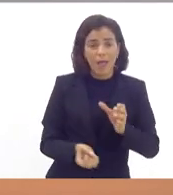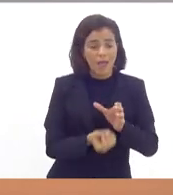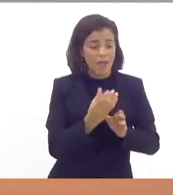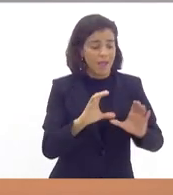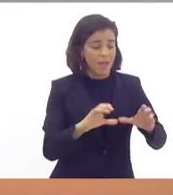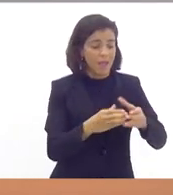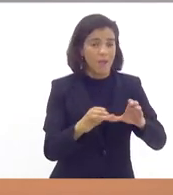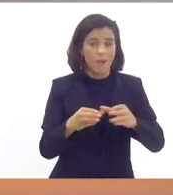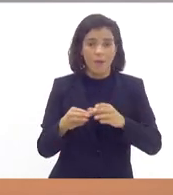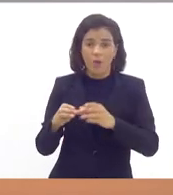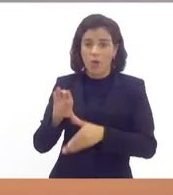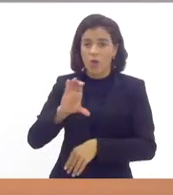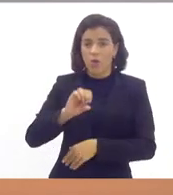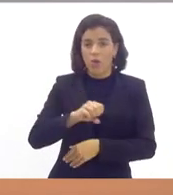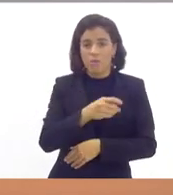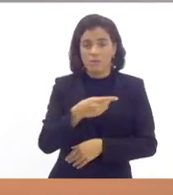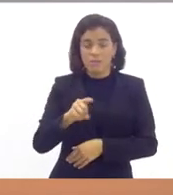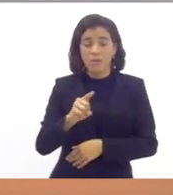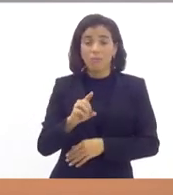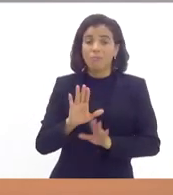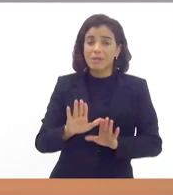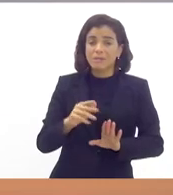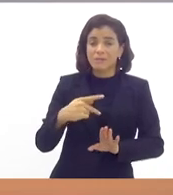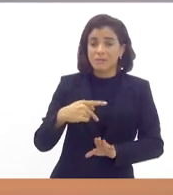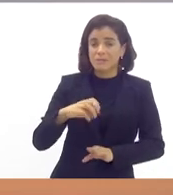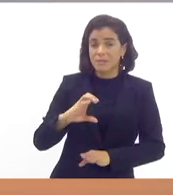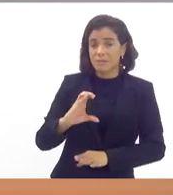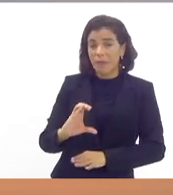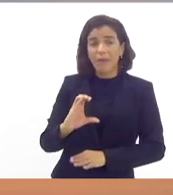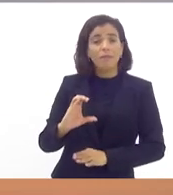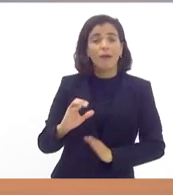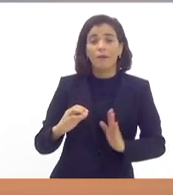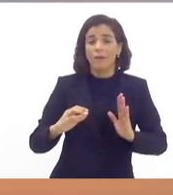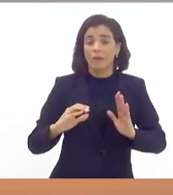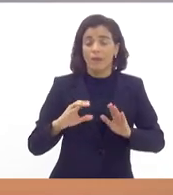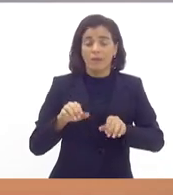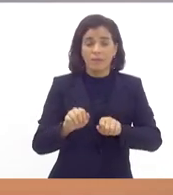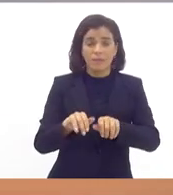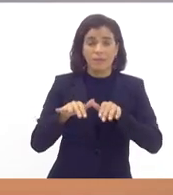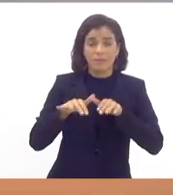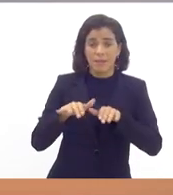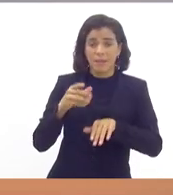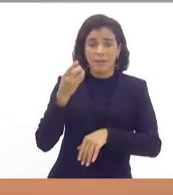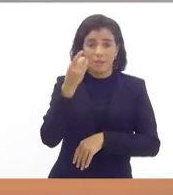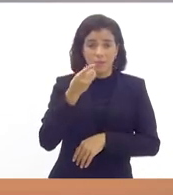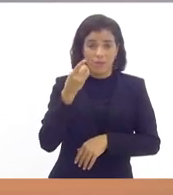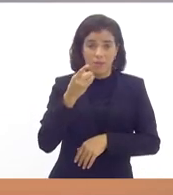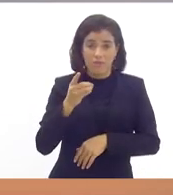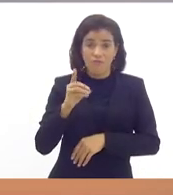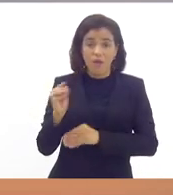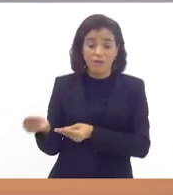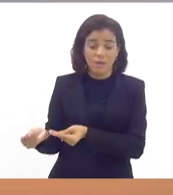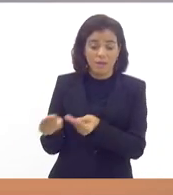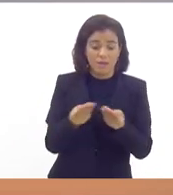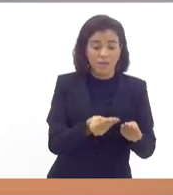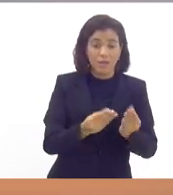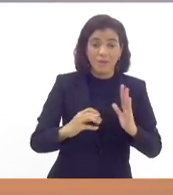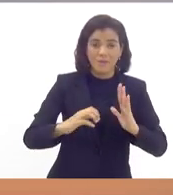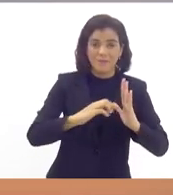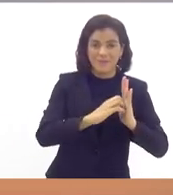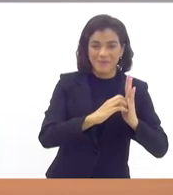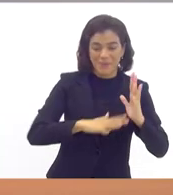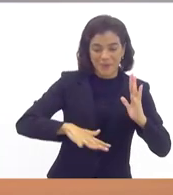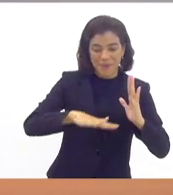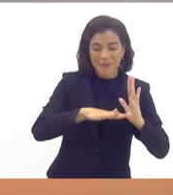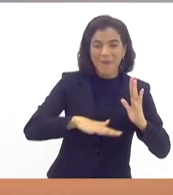Só queria dizer o seguinte, a PEC está na Câmara dos Deputados, da Câmara dos Deputados vai para o Senado Federal, vai ter um enorme espaço de